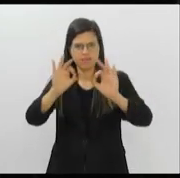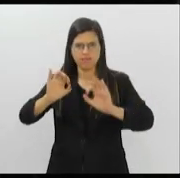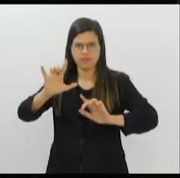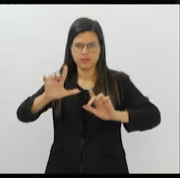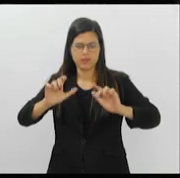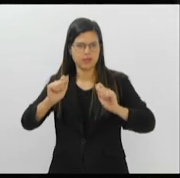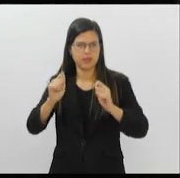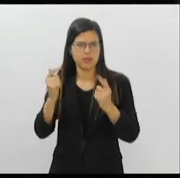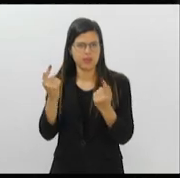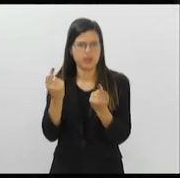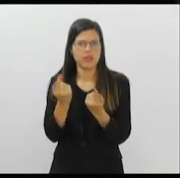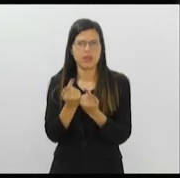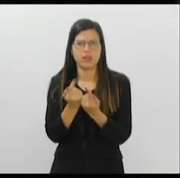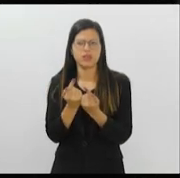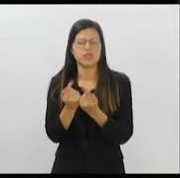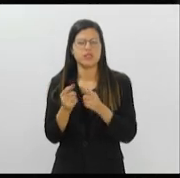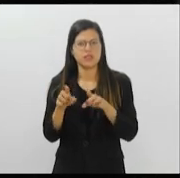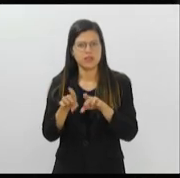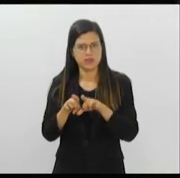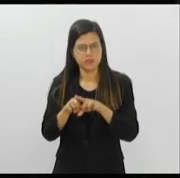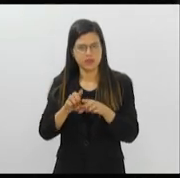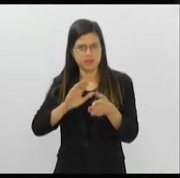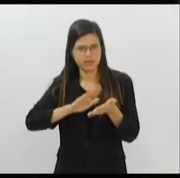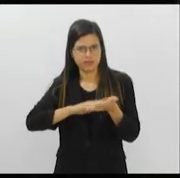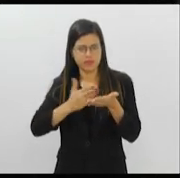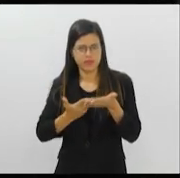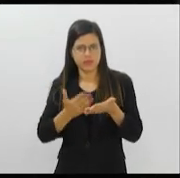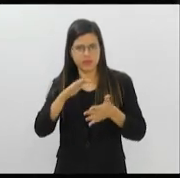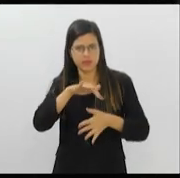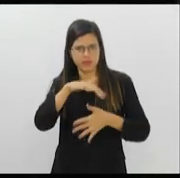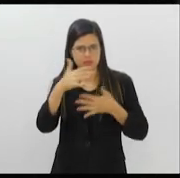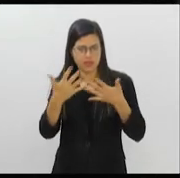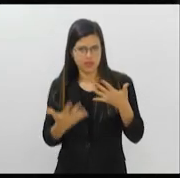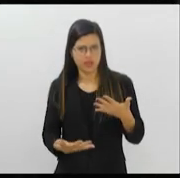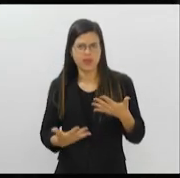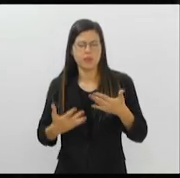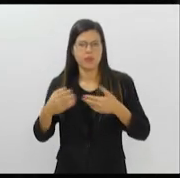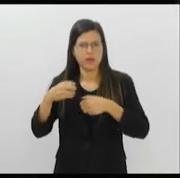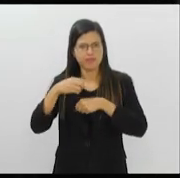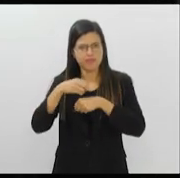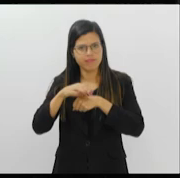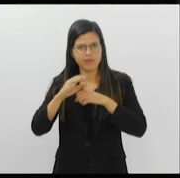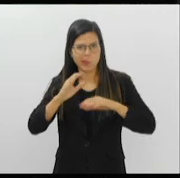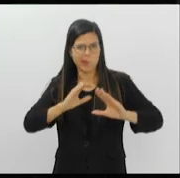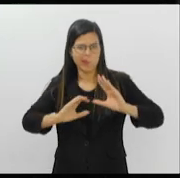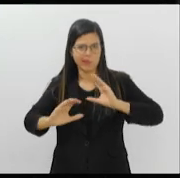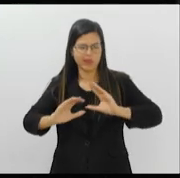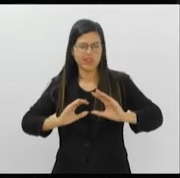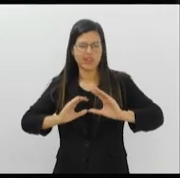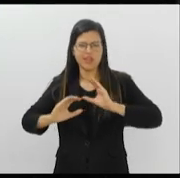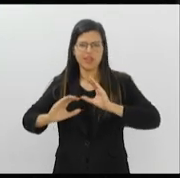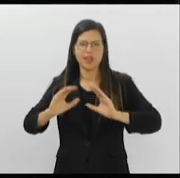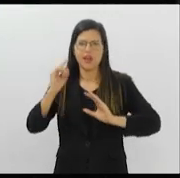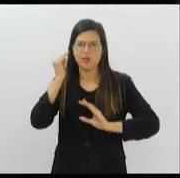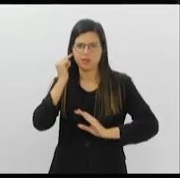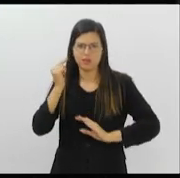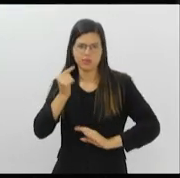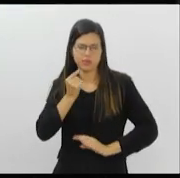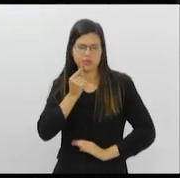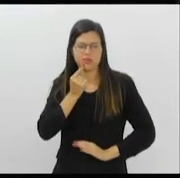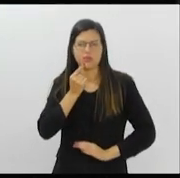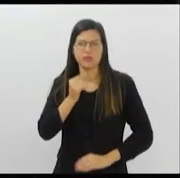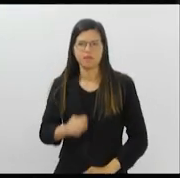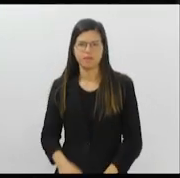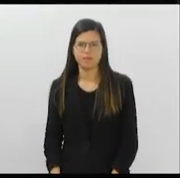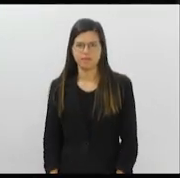Alerge, senhora intérprete da língua de Libras, que leva a nossa voz aos